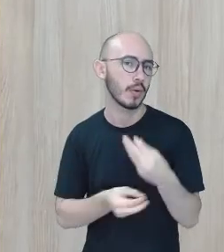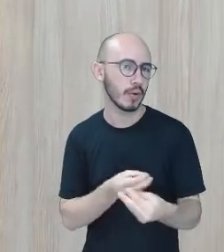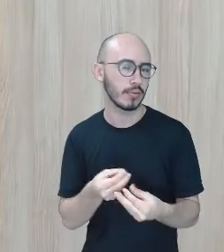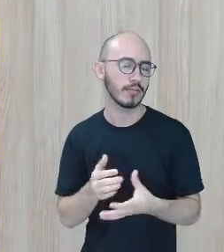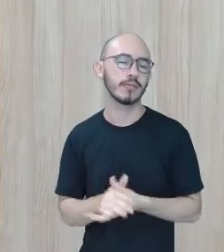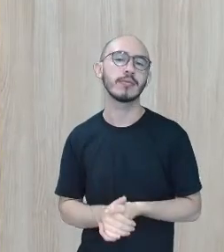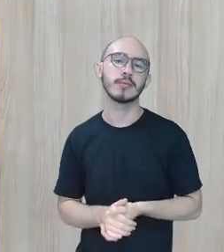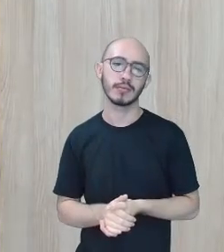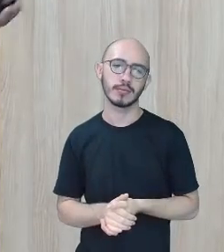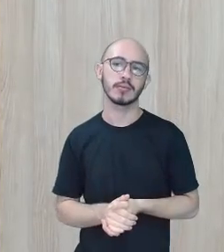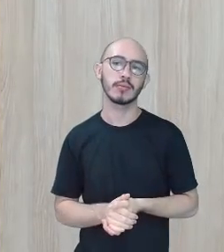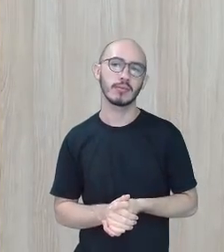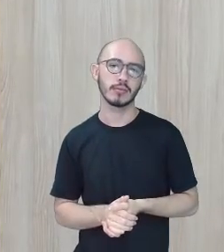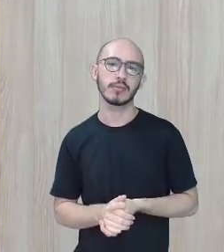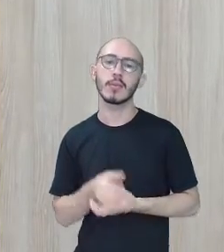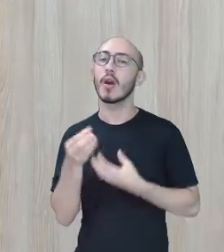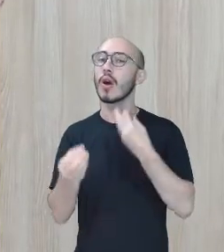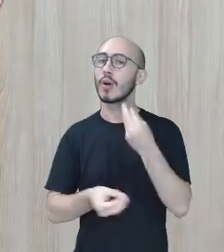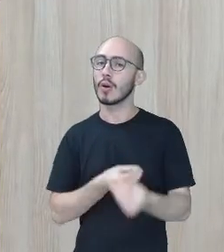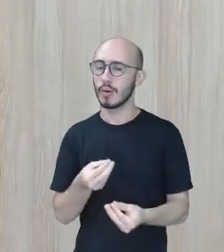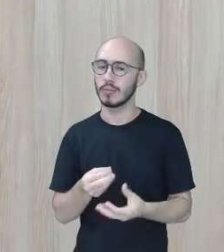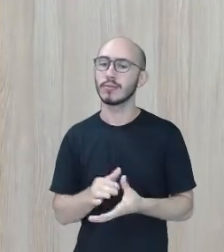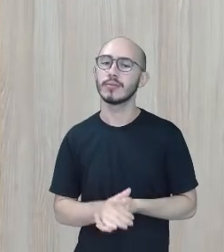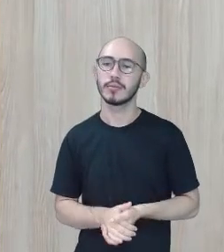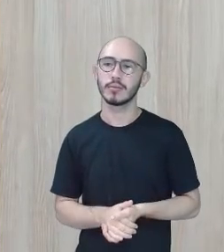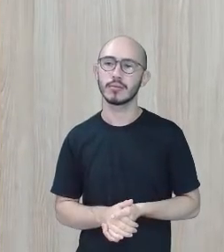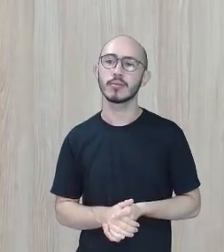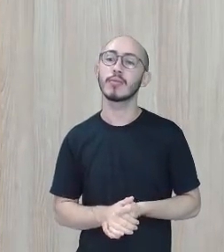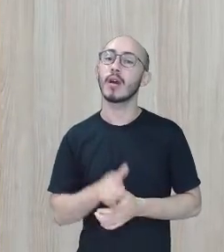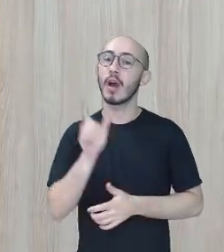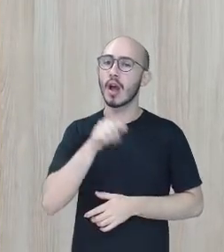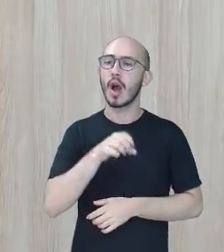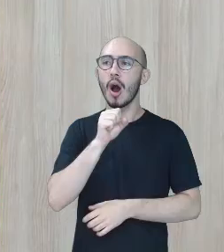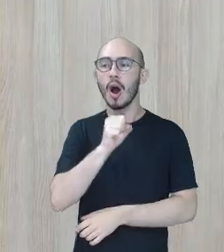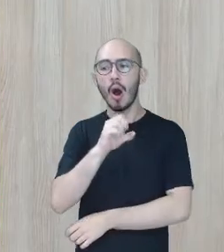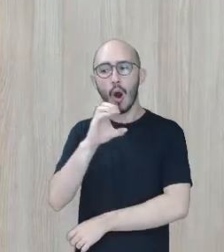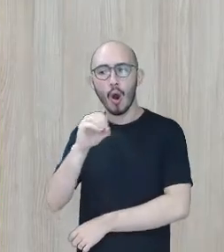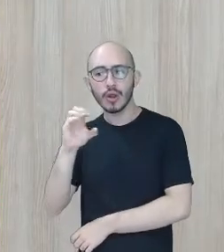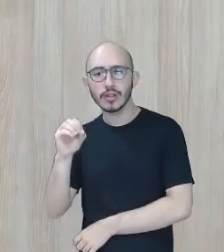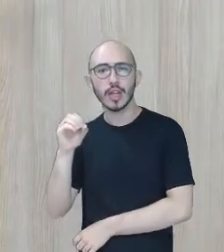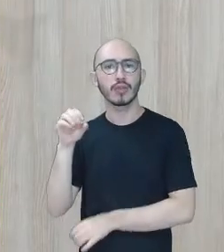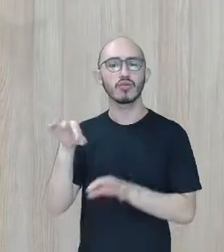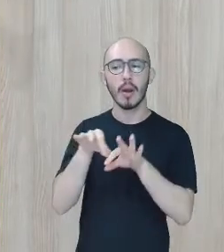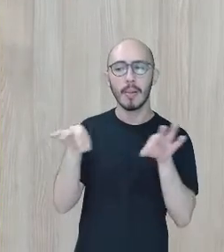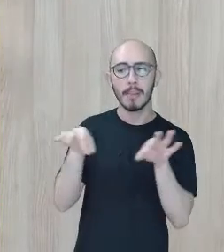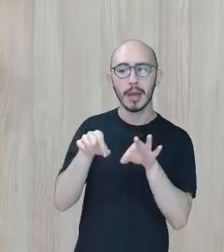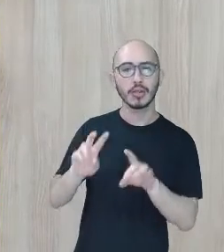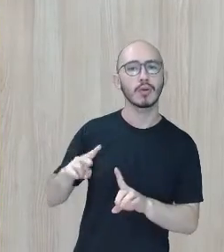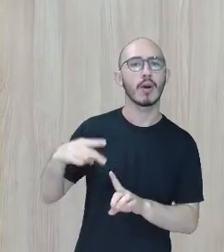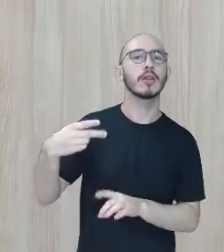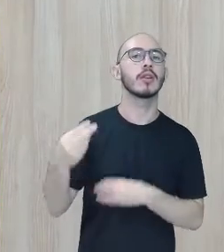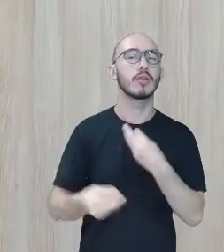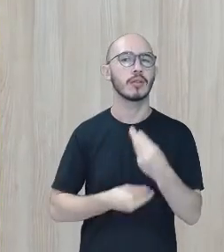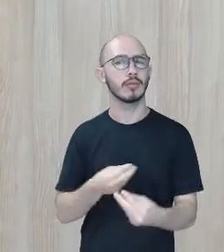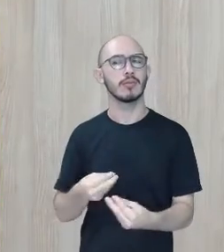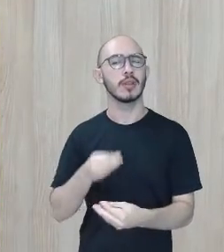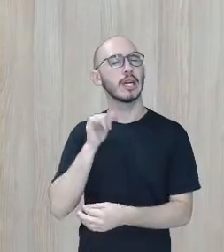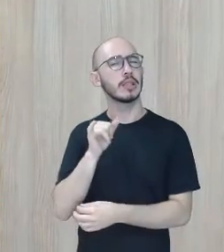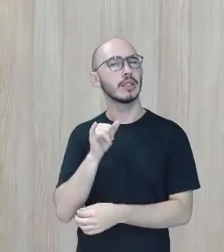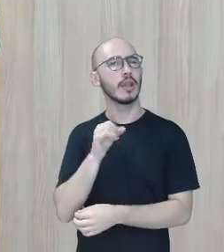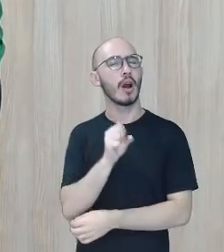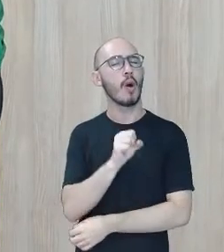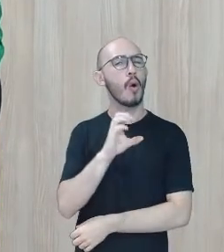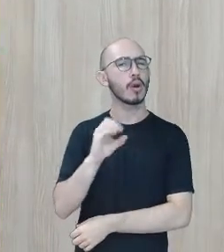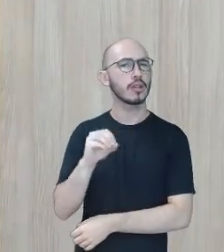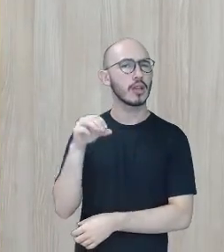pequeno? Como é essa questão aí desse tamanho? São 800 metros quadrados. Opa, se são 800